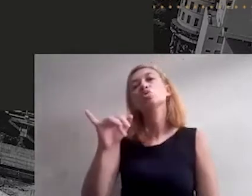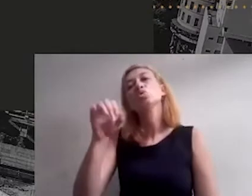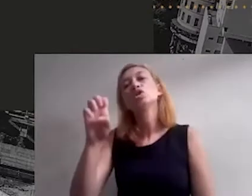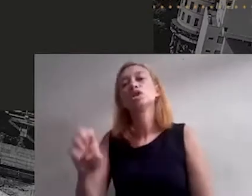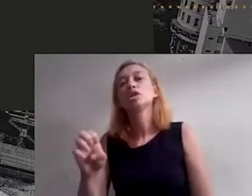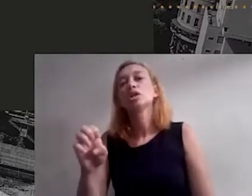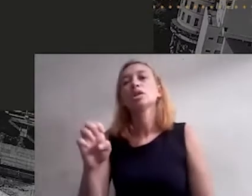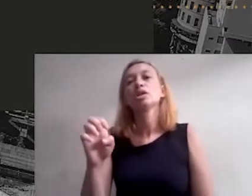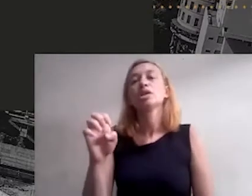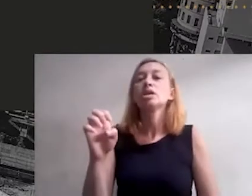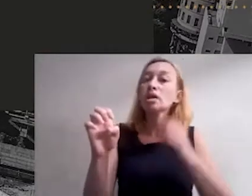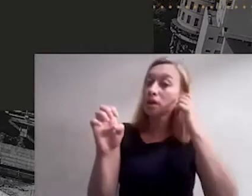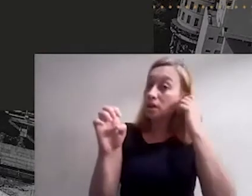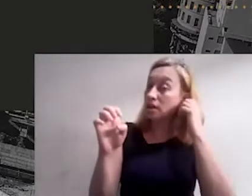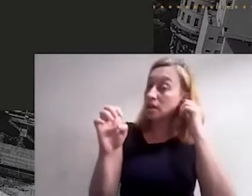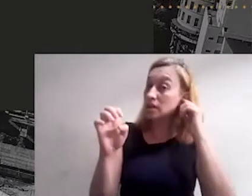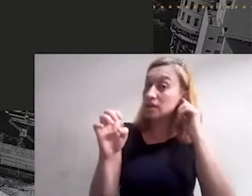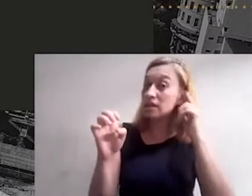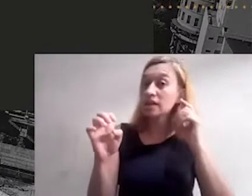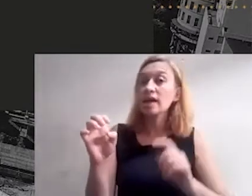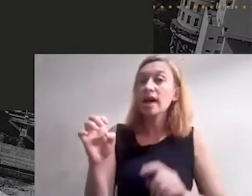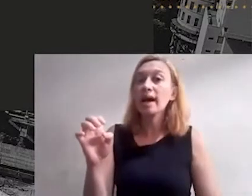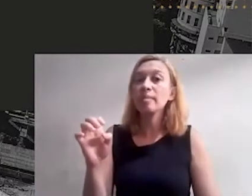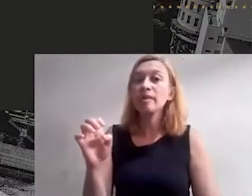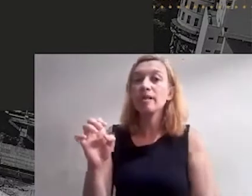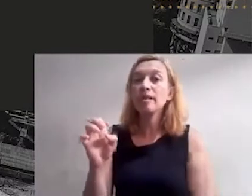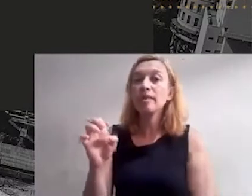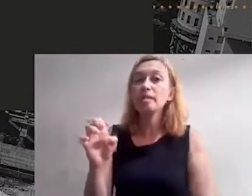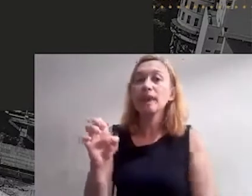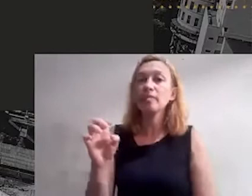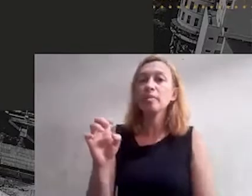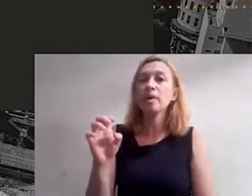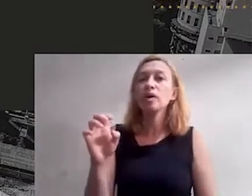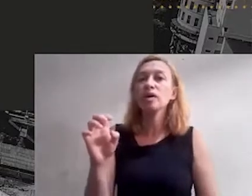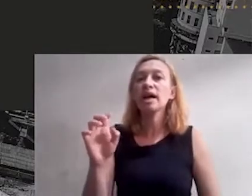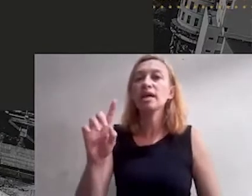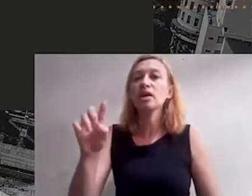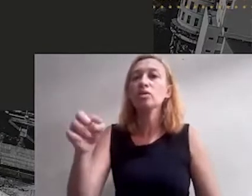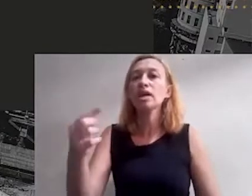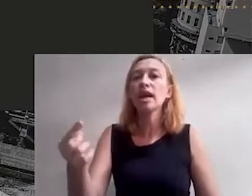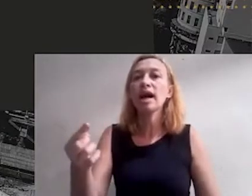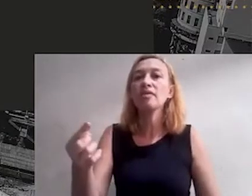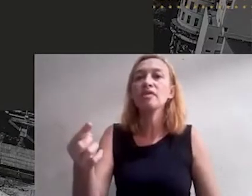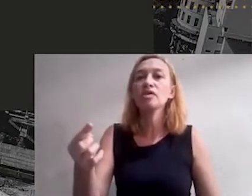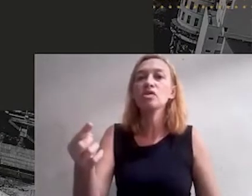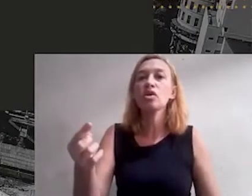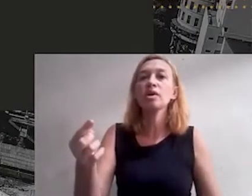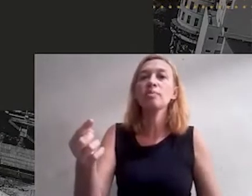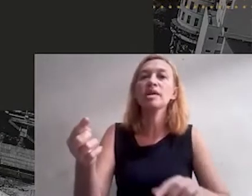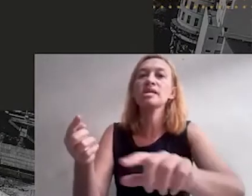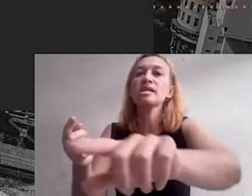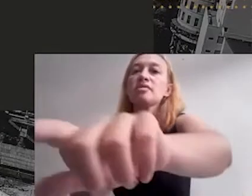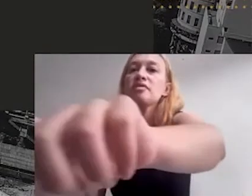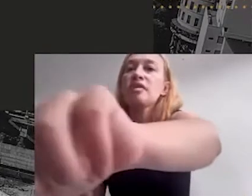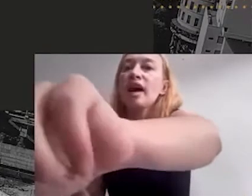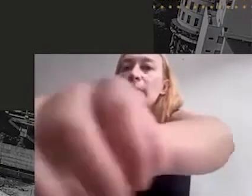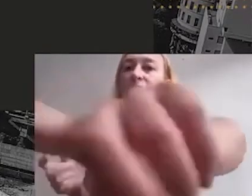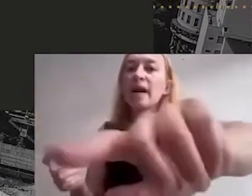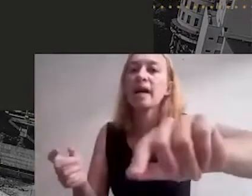vão no sentido leste-oeste, na Amazônia, ou seja, na direção de Belém para Manaus, e